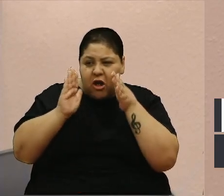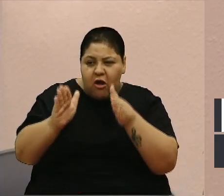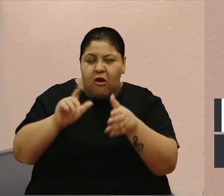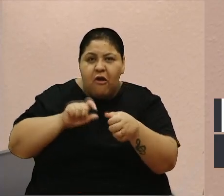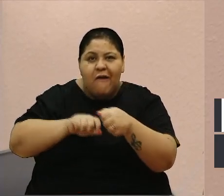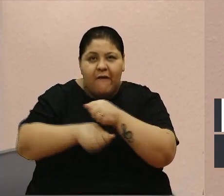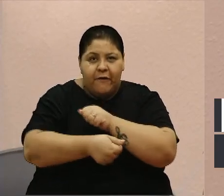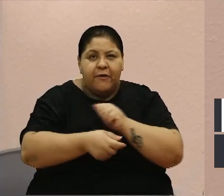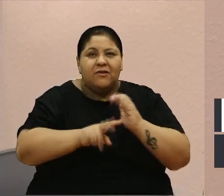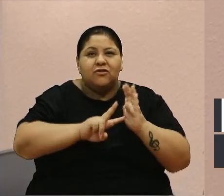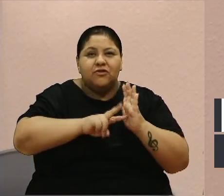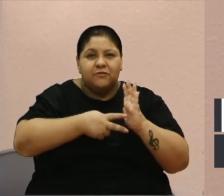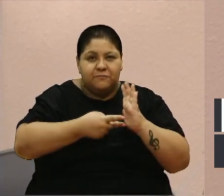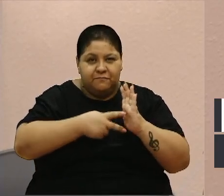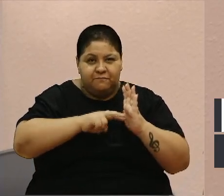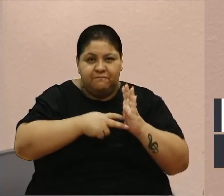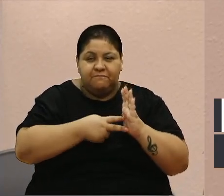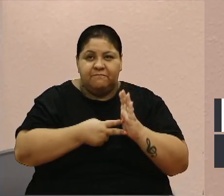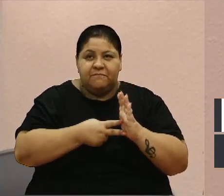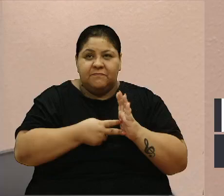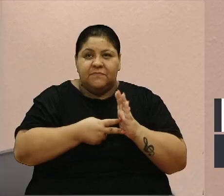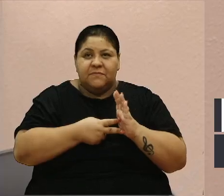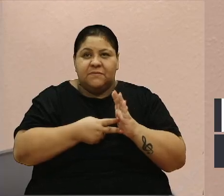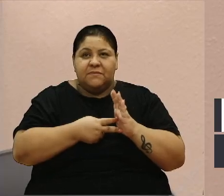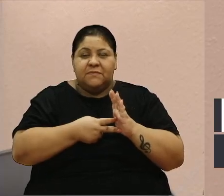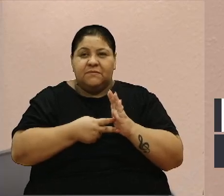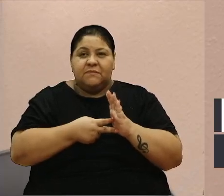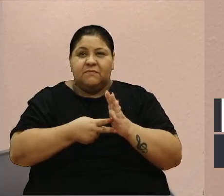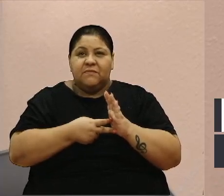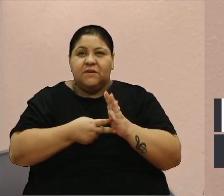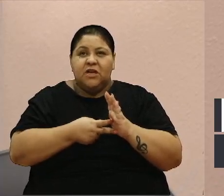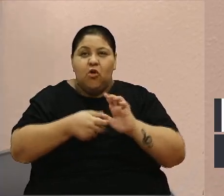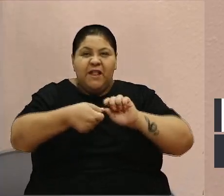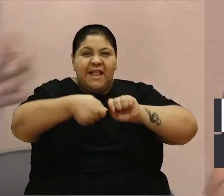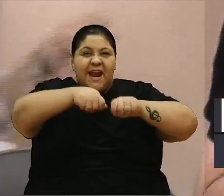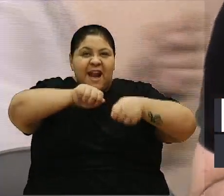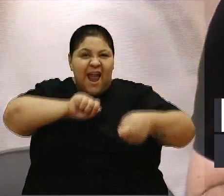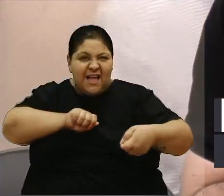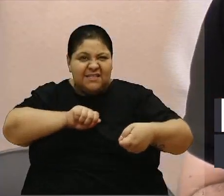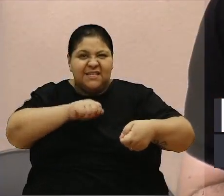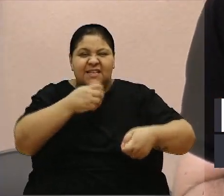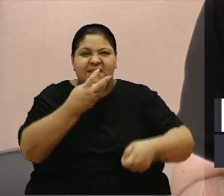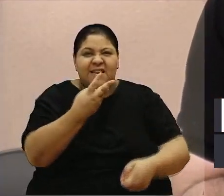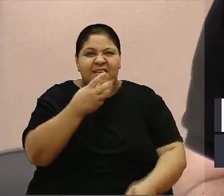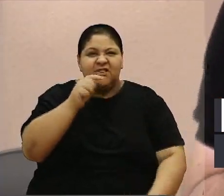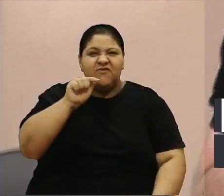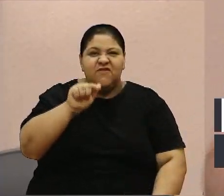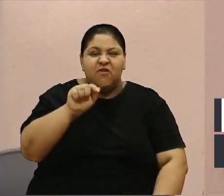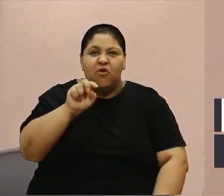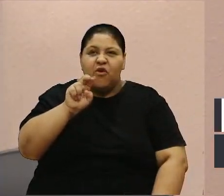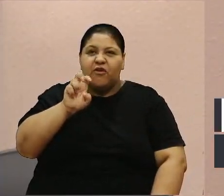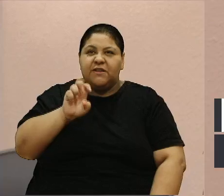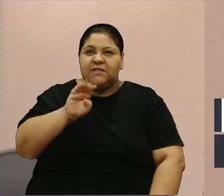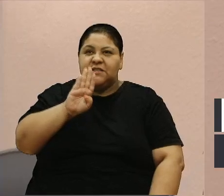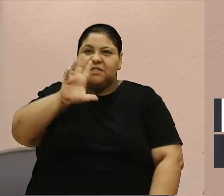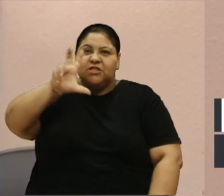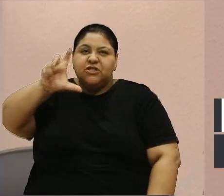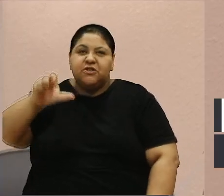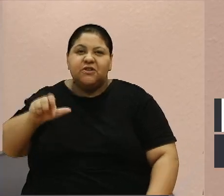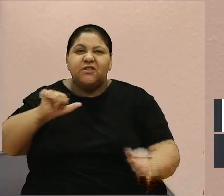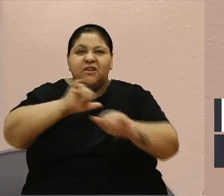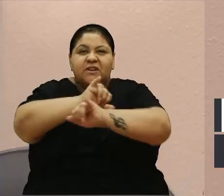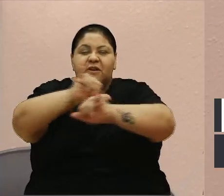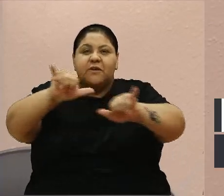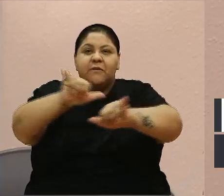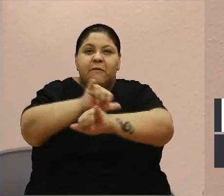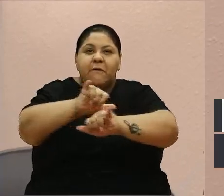investimento significativo quando ele rasga 3,5 bilhões em publicidade para